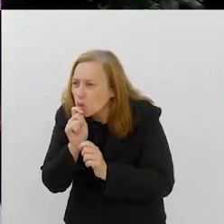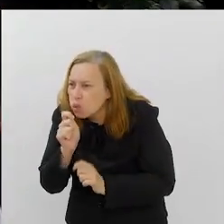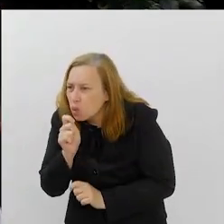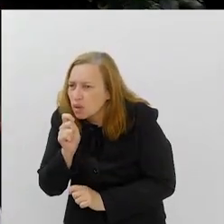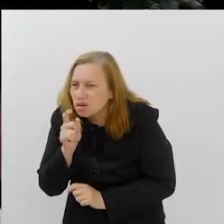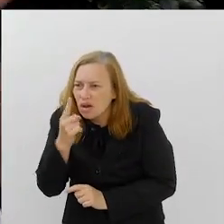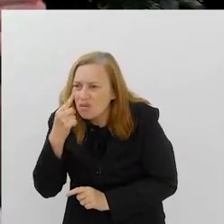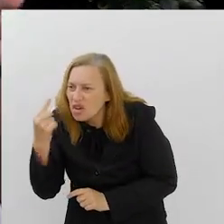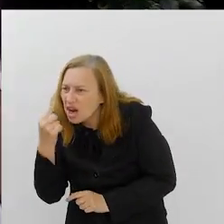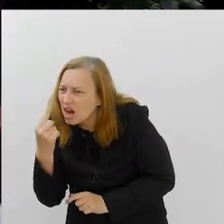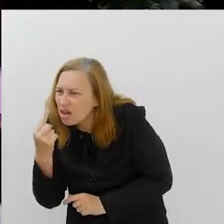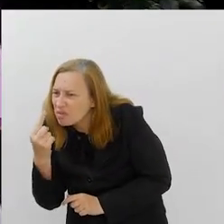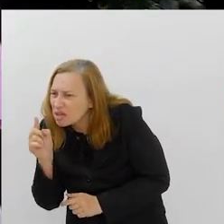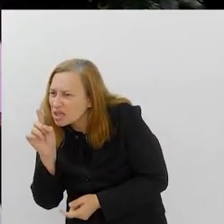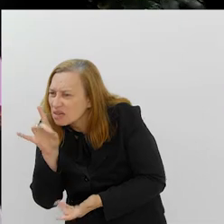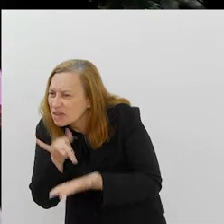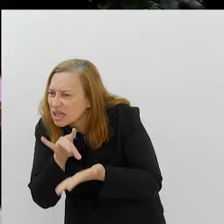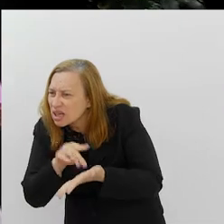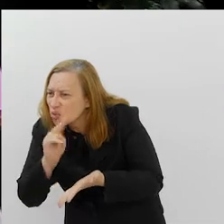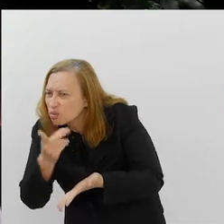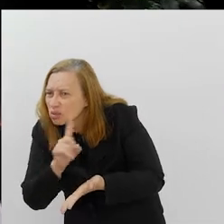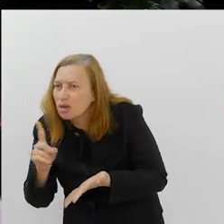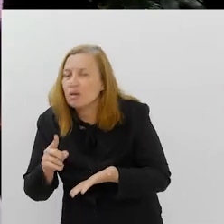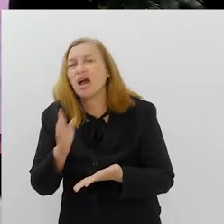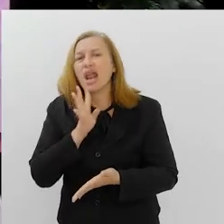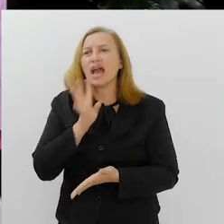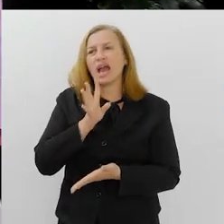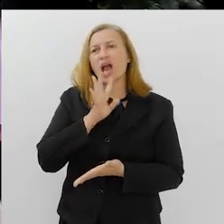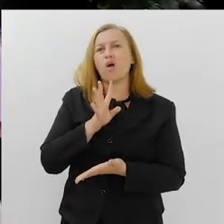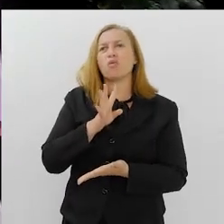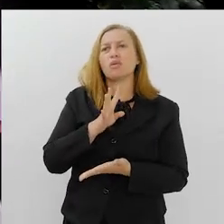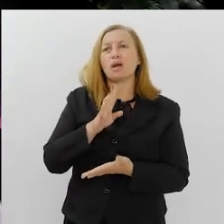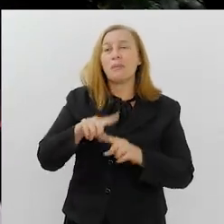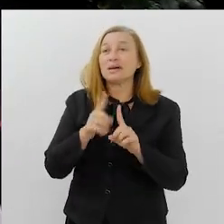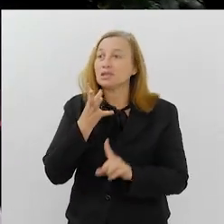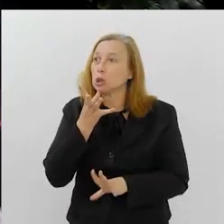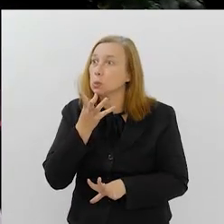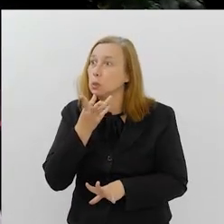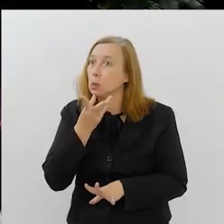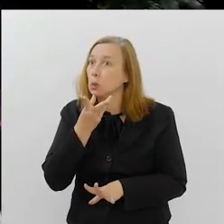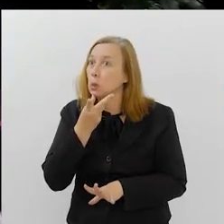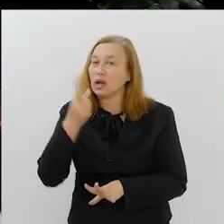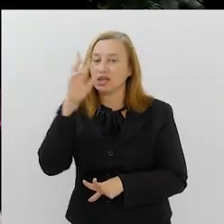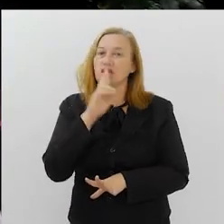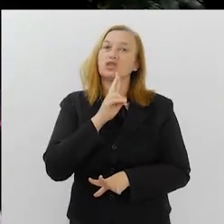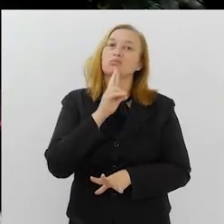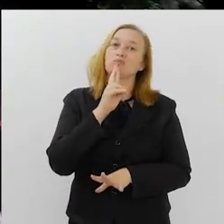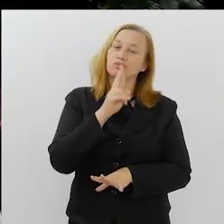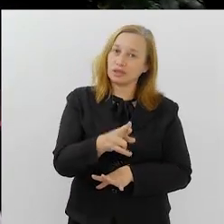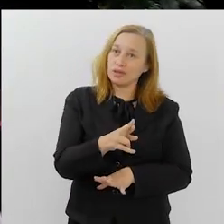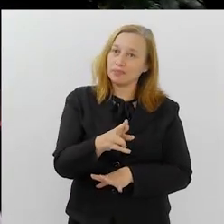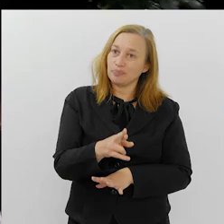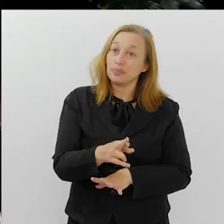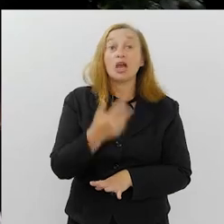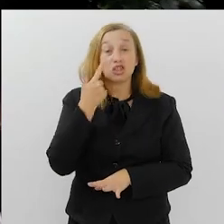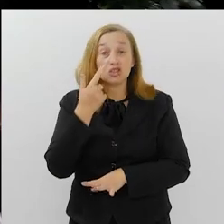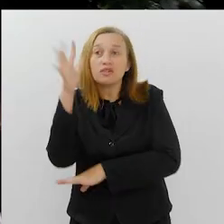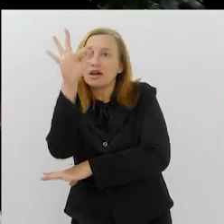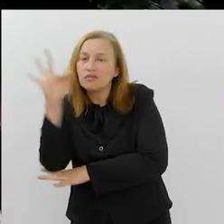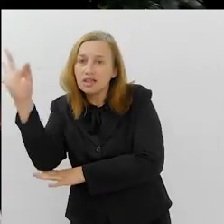também confere a TV que está ali no gramado. Então, isso é bacana. Dizer que a federação também, a gente sente que